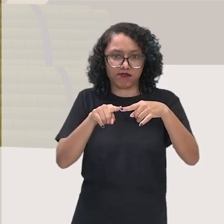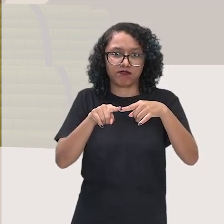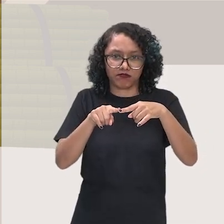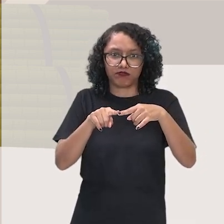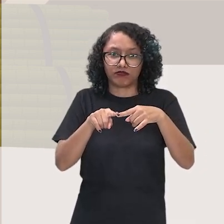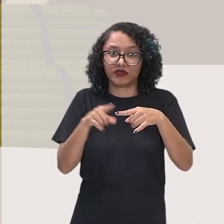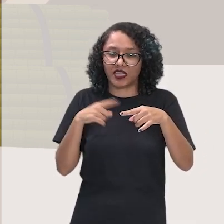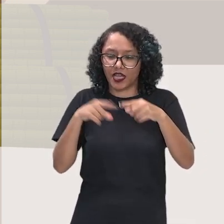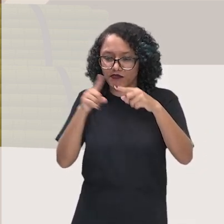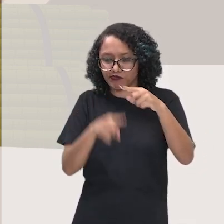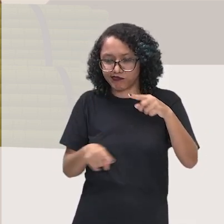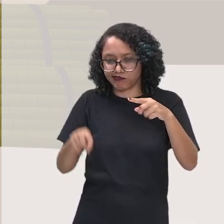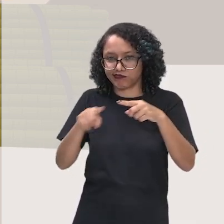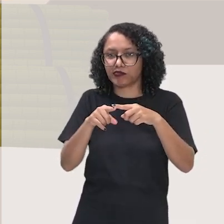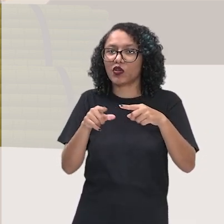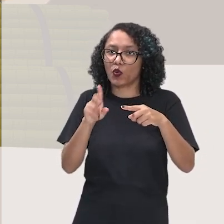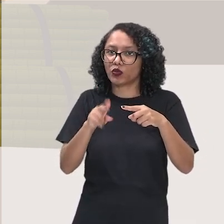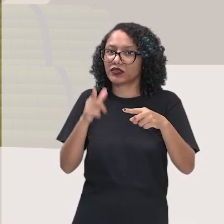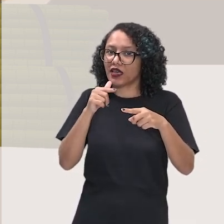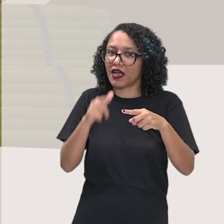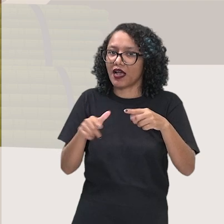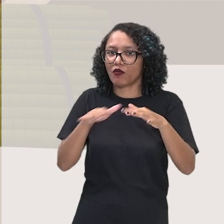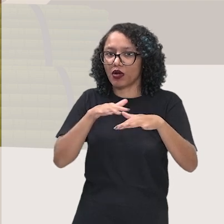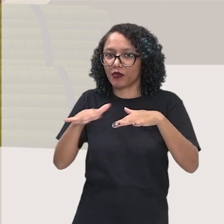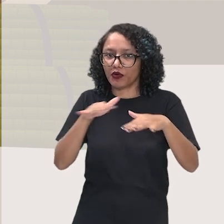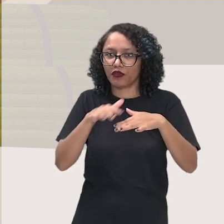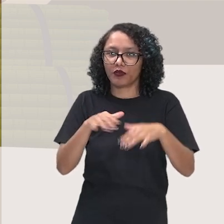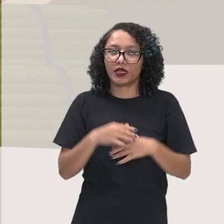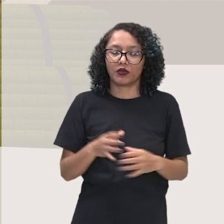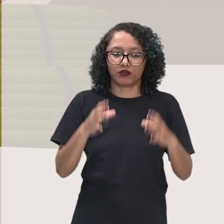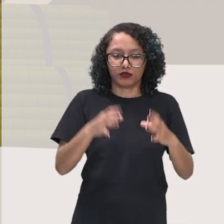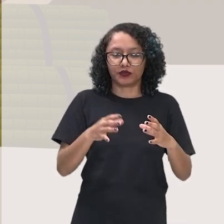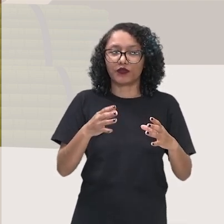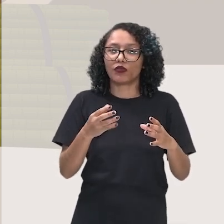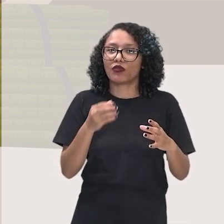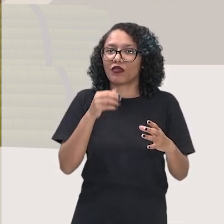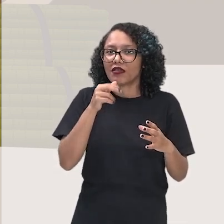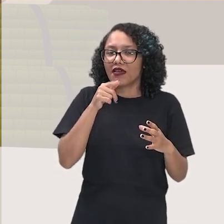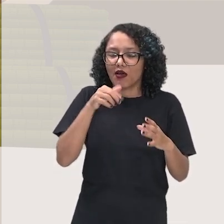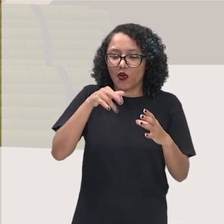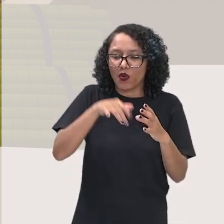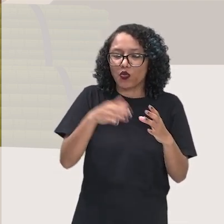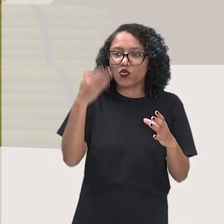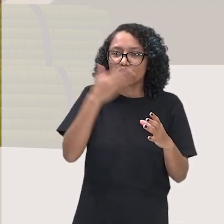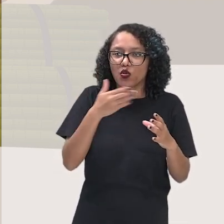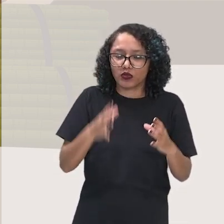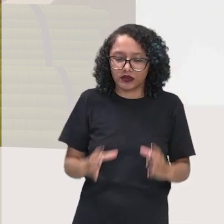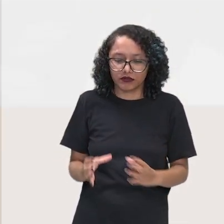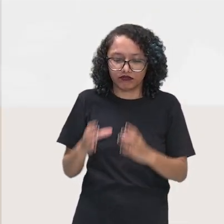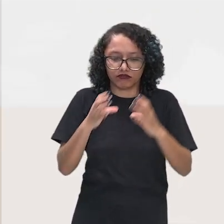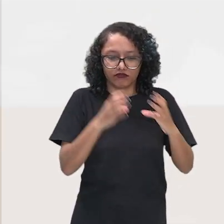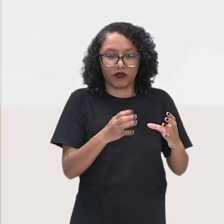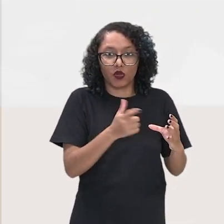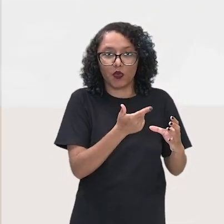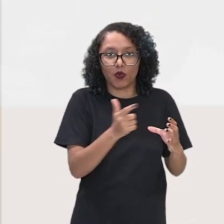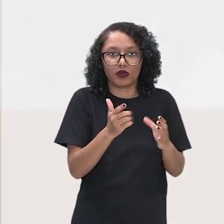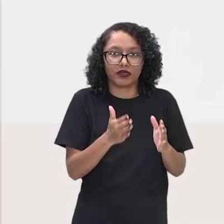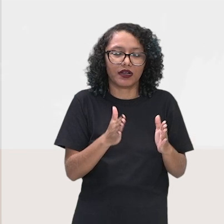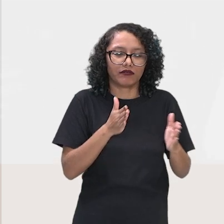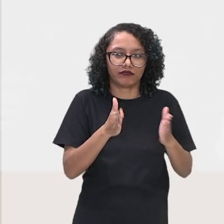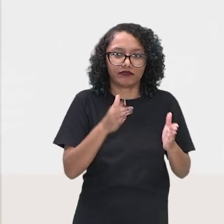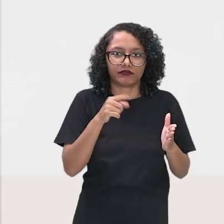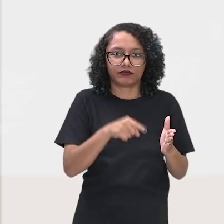por rodas d'água. O caldo doce é extraído e coletado para a próxima etapa do processo. Durante a